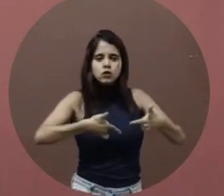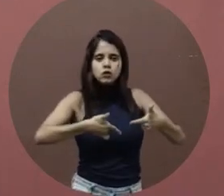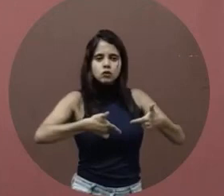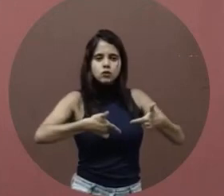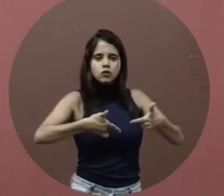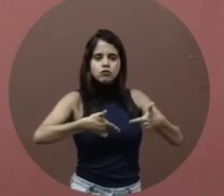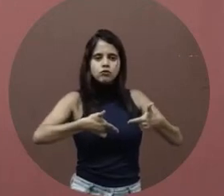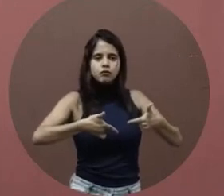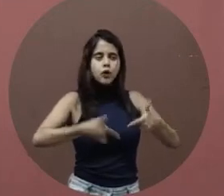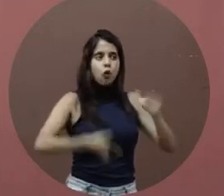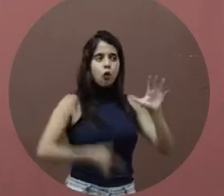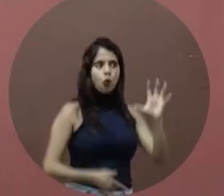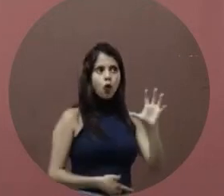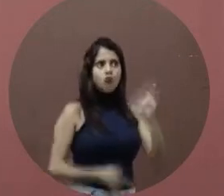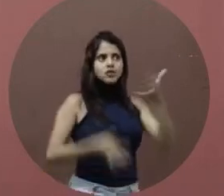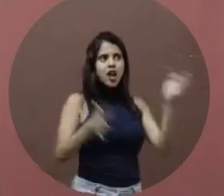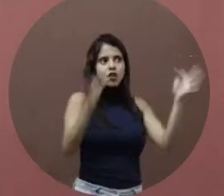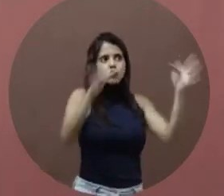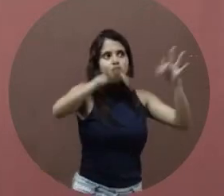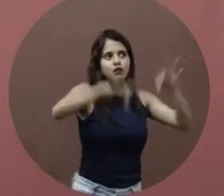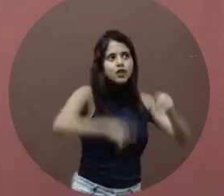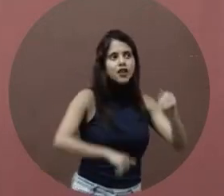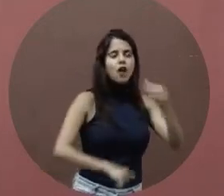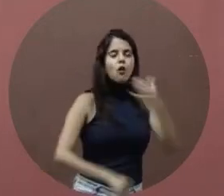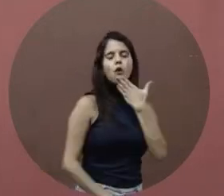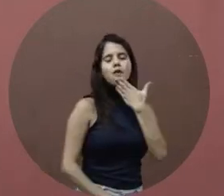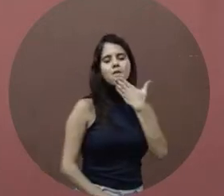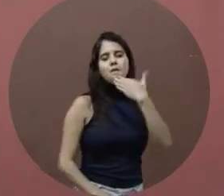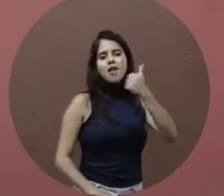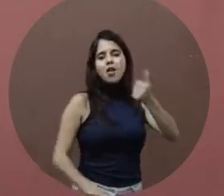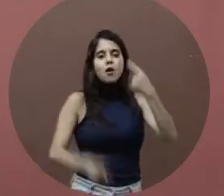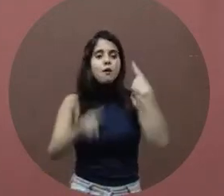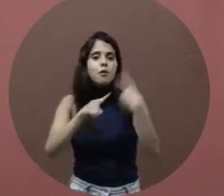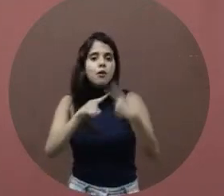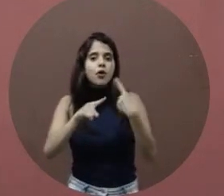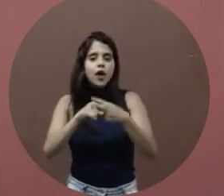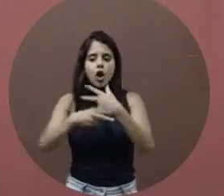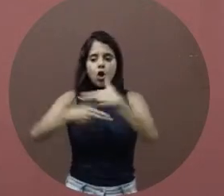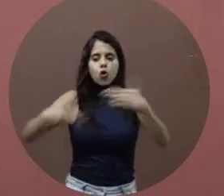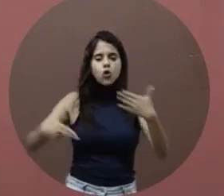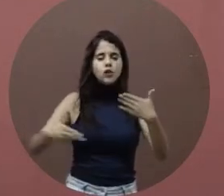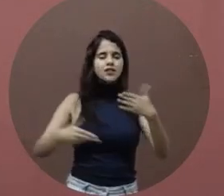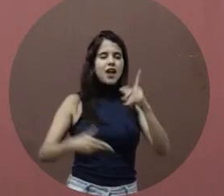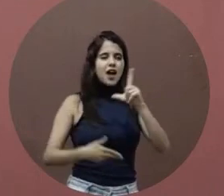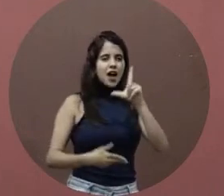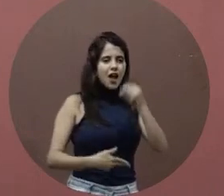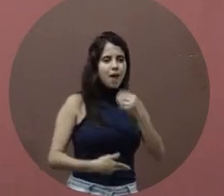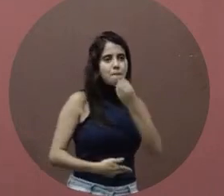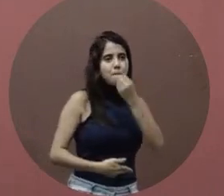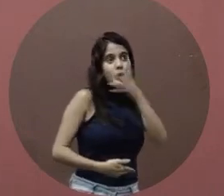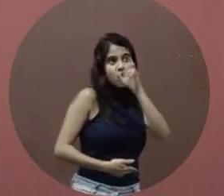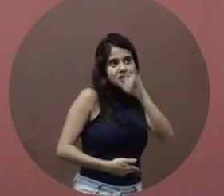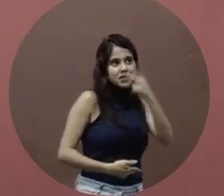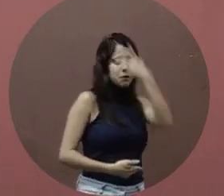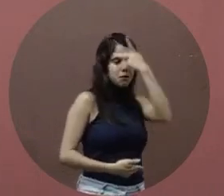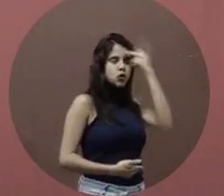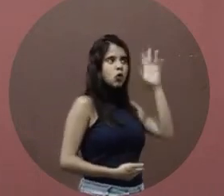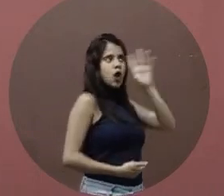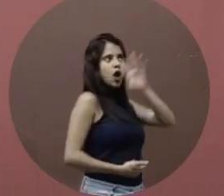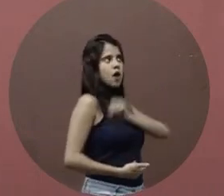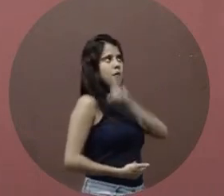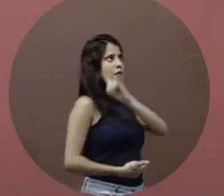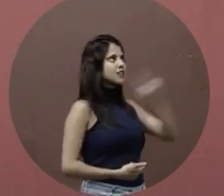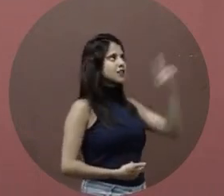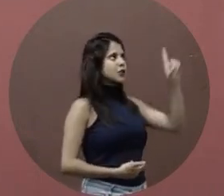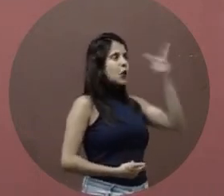resultado que Ele determina é o melhor para mim, porque todas as coisas cooperam para o bem daqueles que amam a Deus, que foram